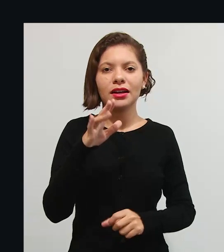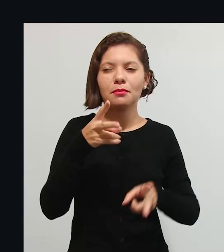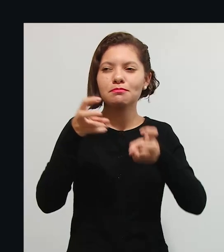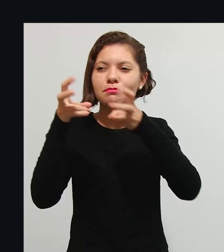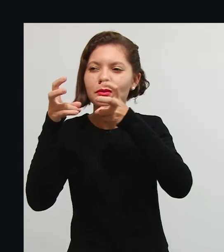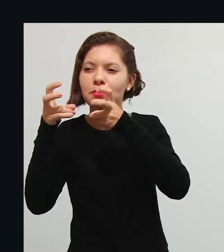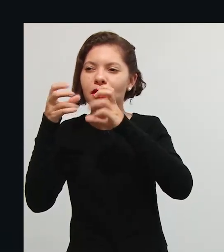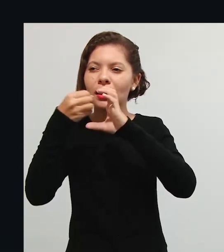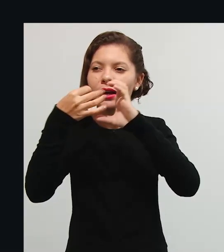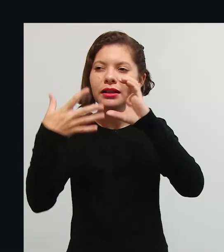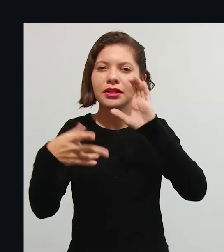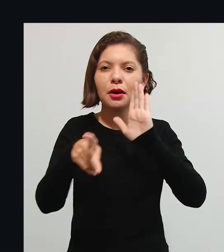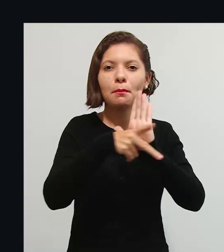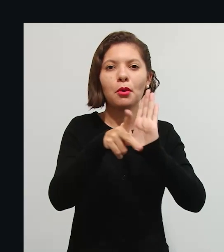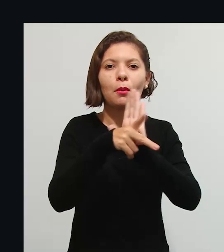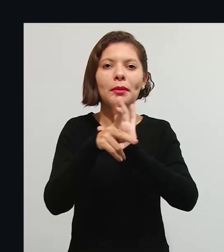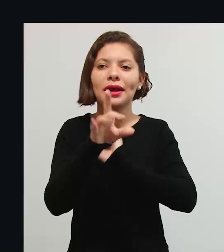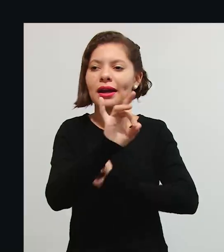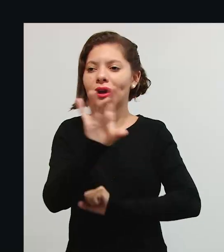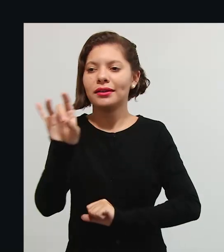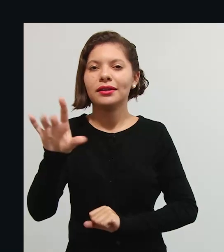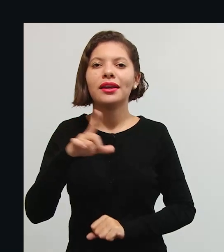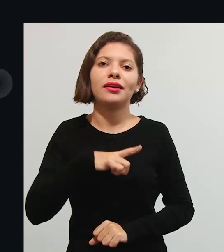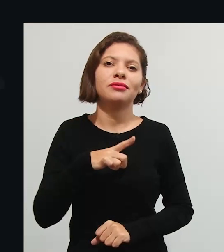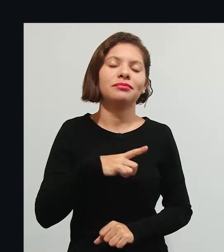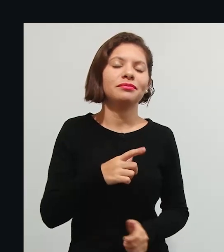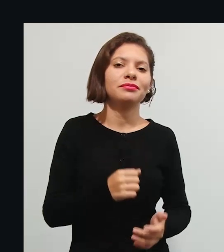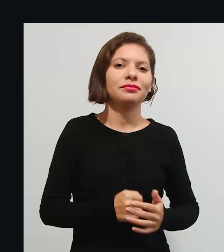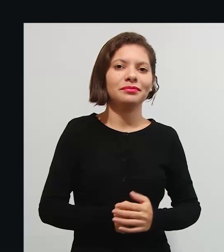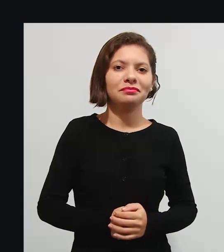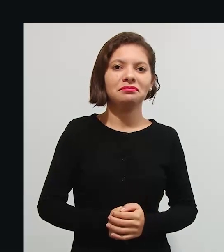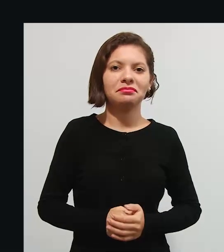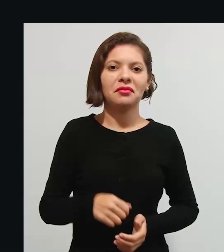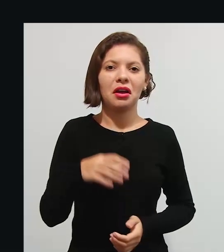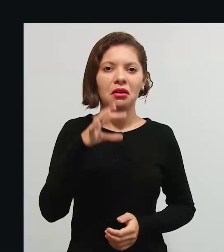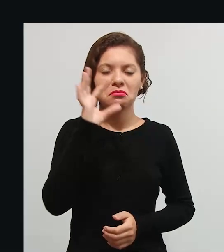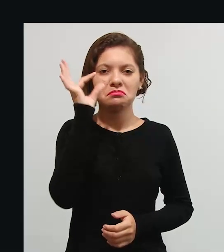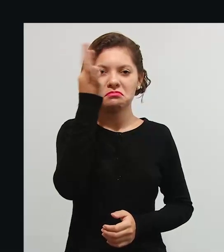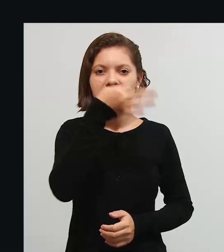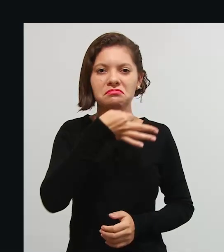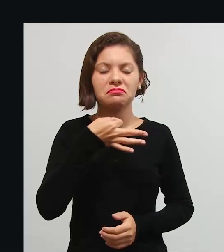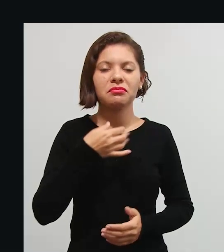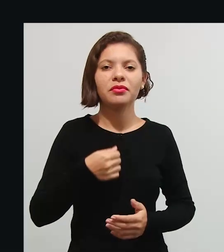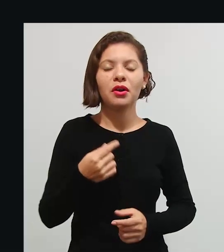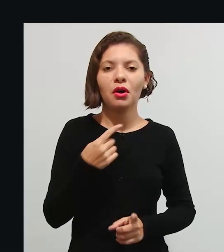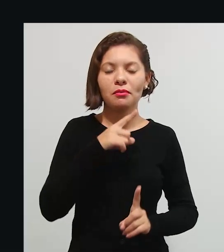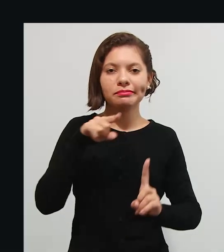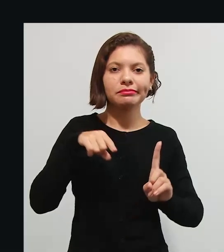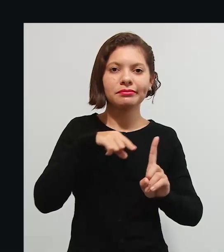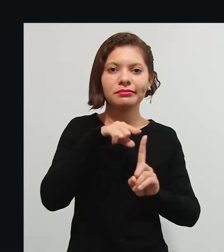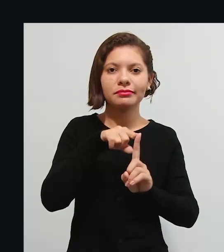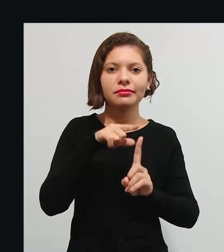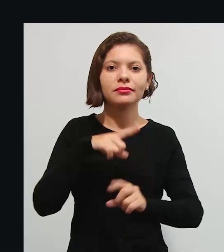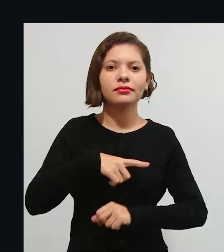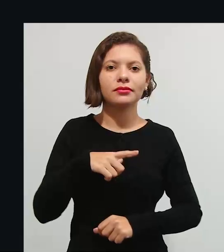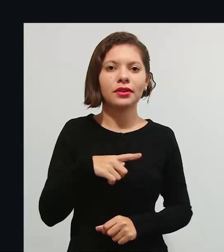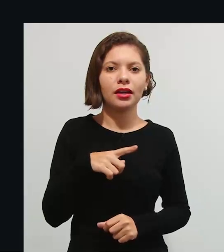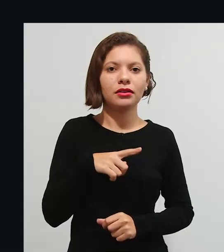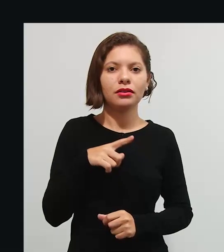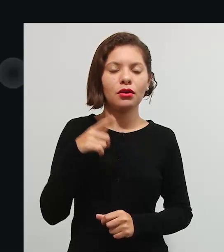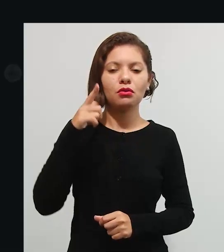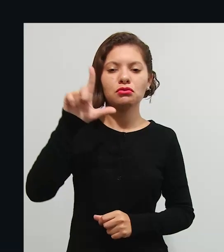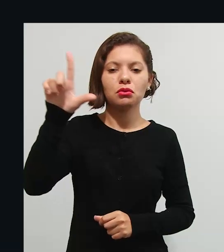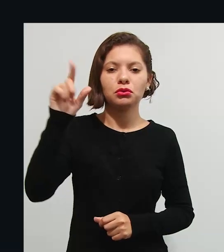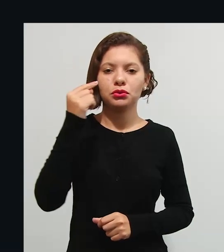diferenças individuais e grupais. Ai, que lindo! E aí nós temos mais objetivos, né? Dentre eles,